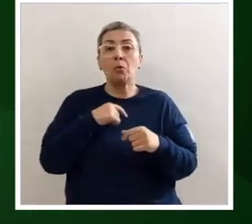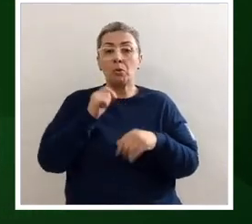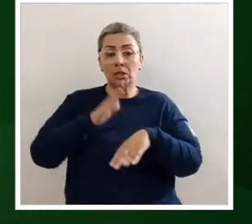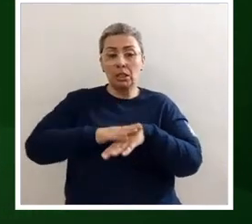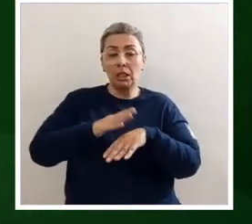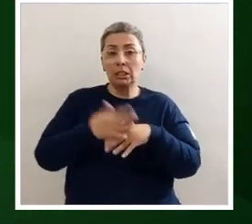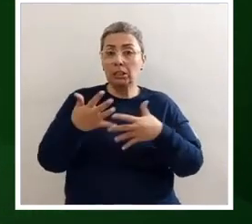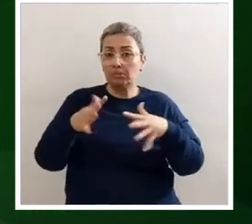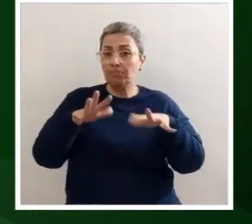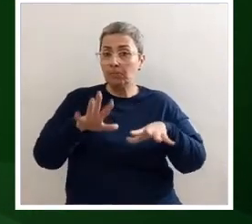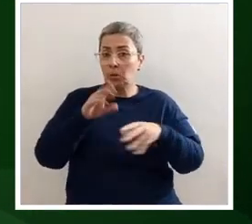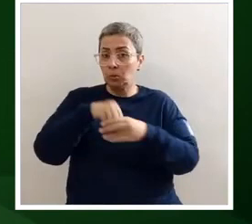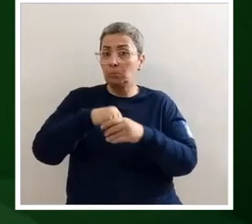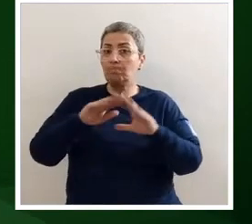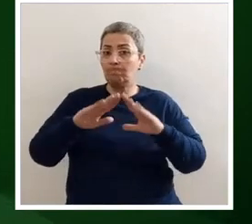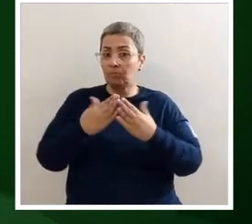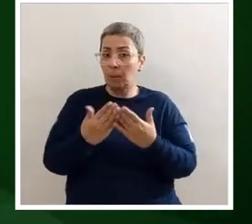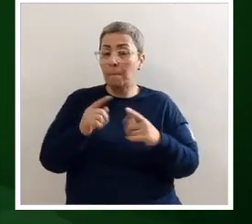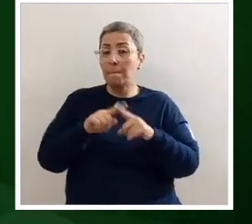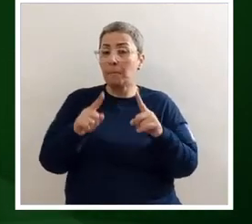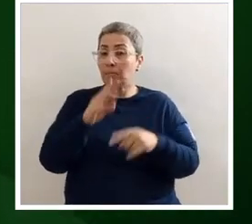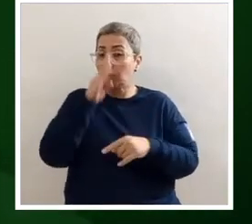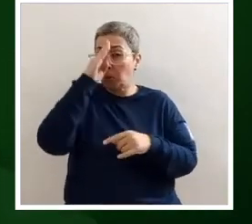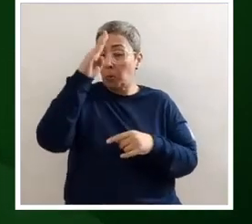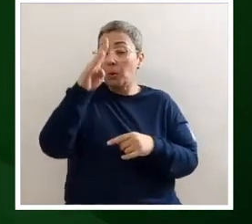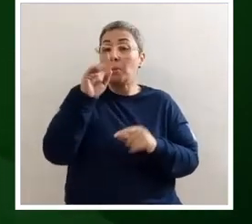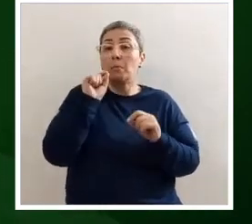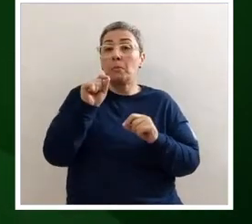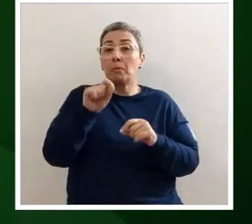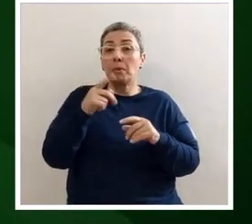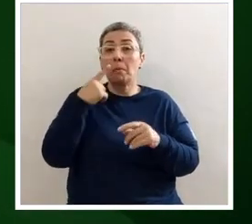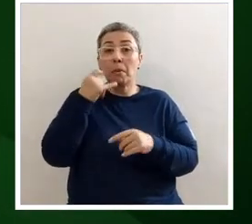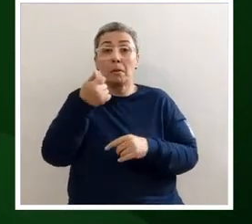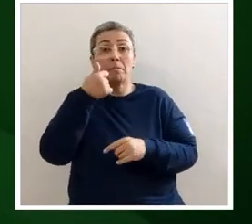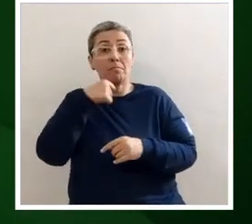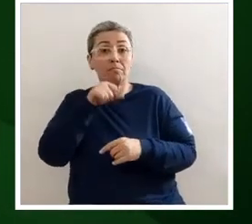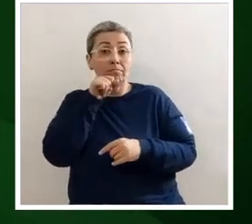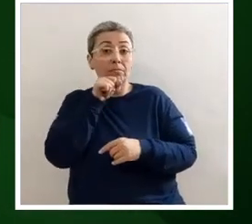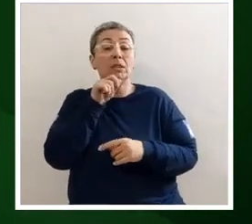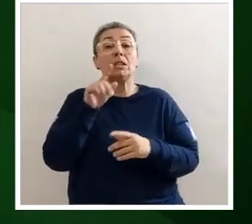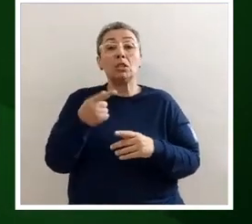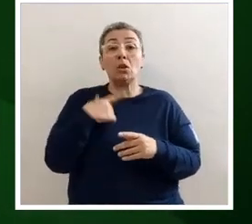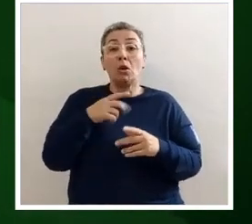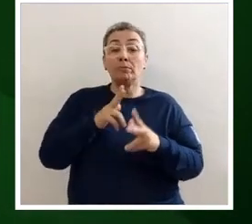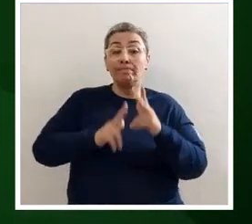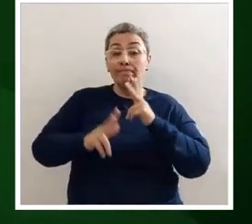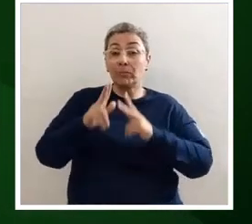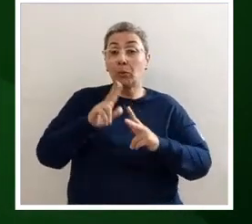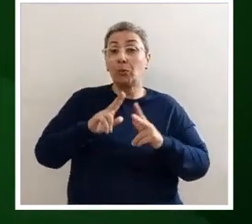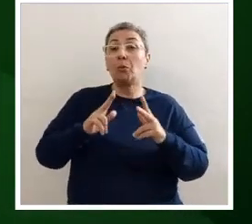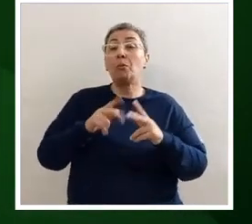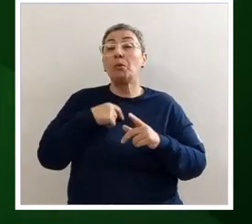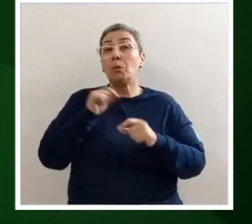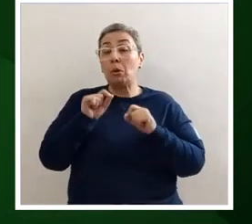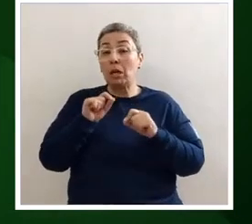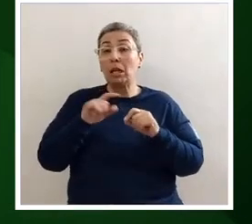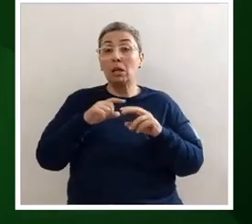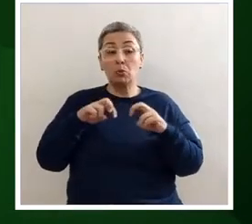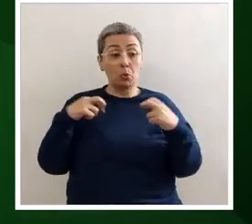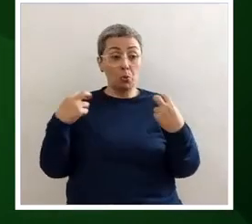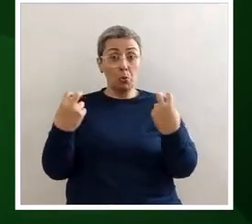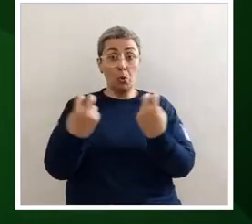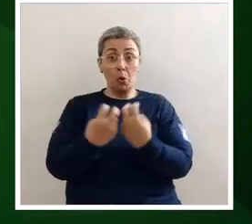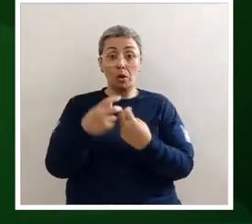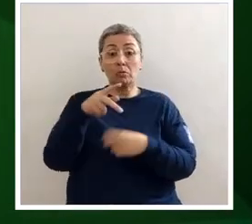essa inclusão dentro da escola mas principalmente para os pais nós ouvimos muito nas rodas de conversa